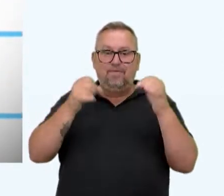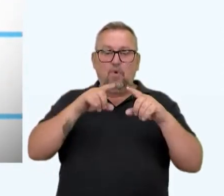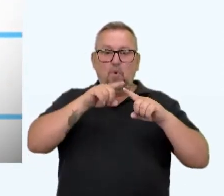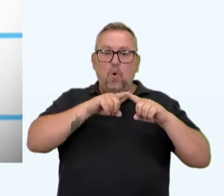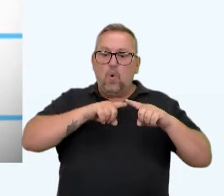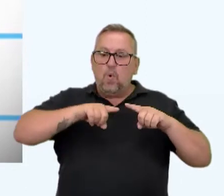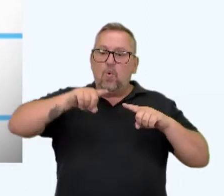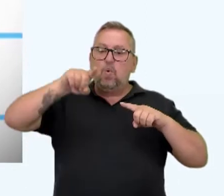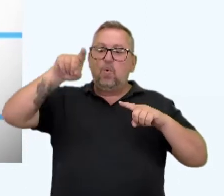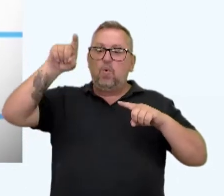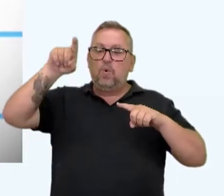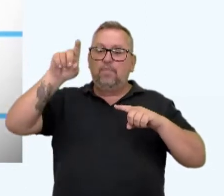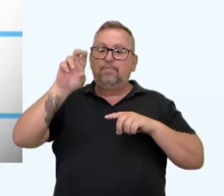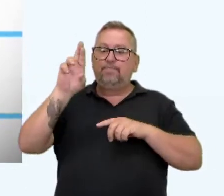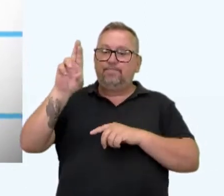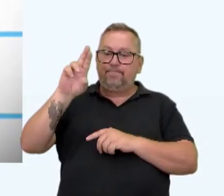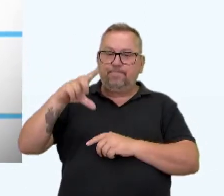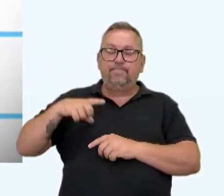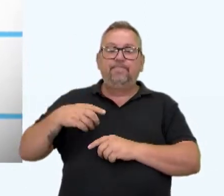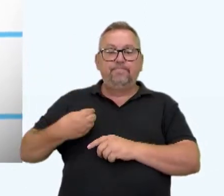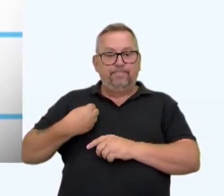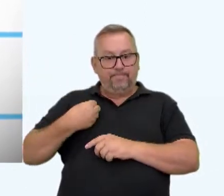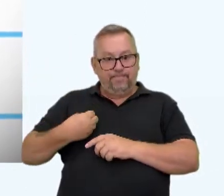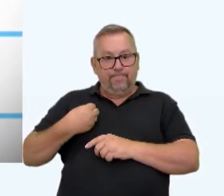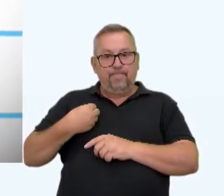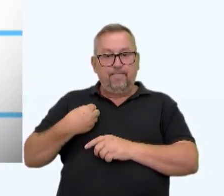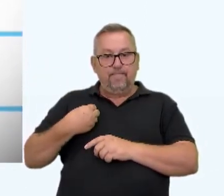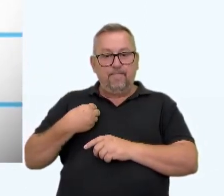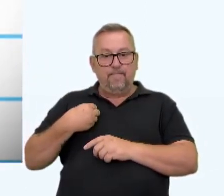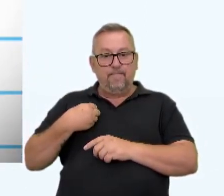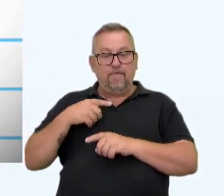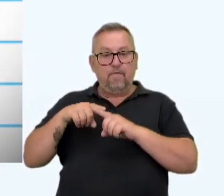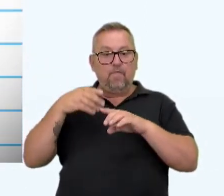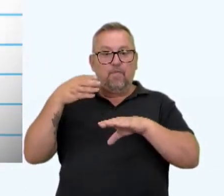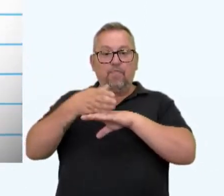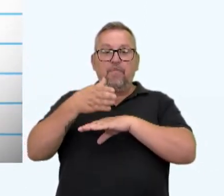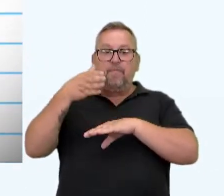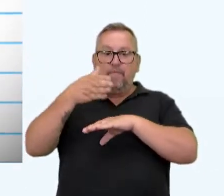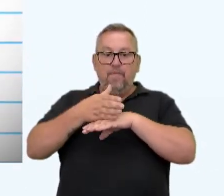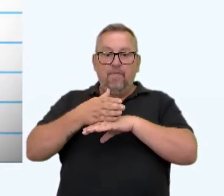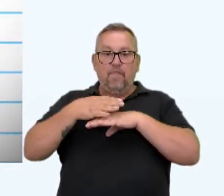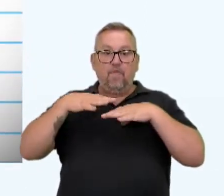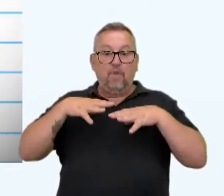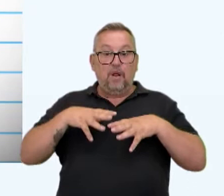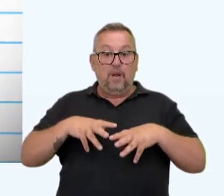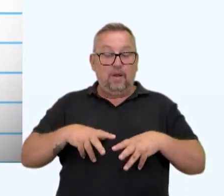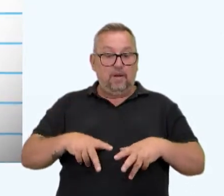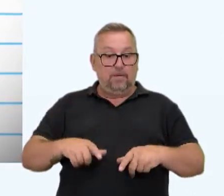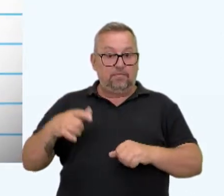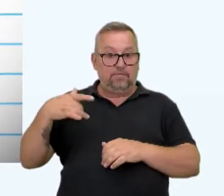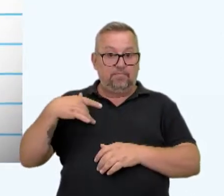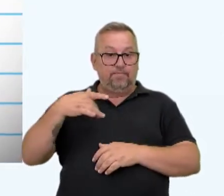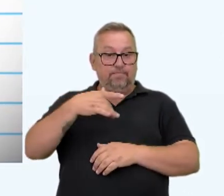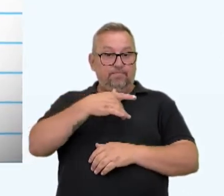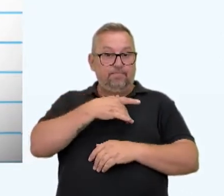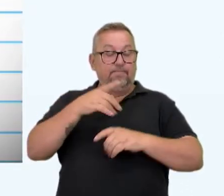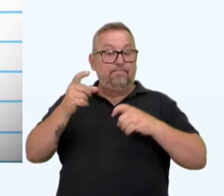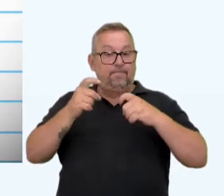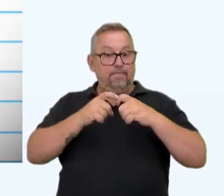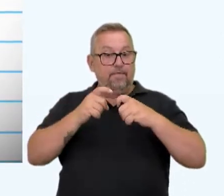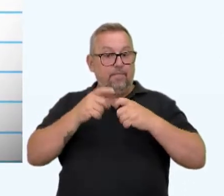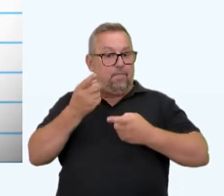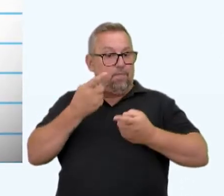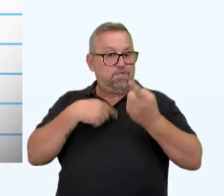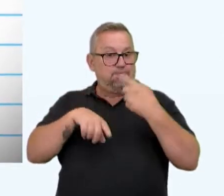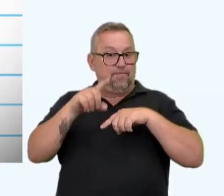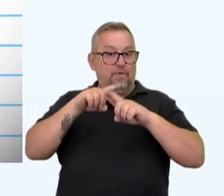nossa expectativa de vida nas últimas décadas são o maior acesso ao saneamento básico, avanços da medicina e